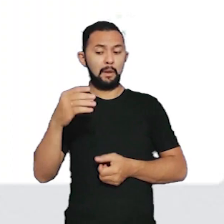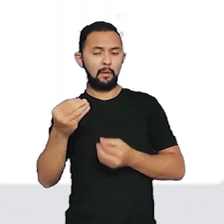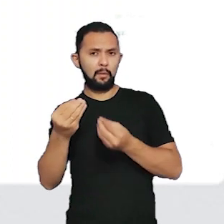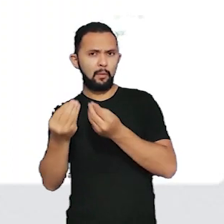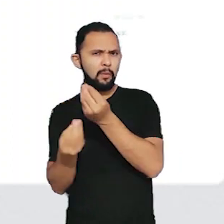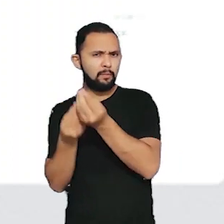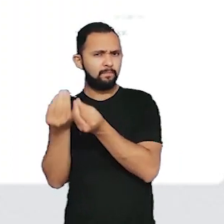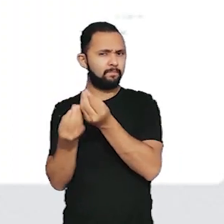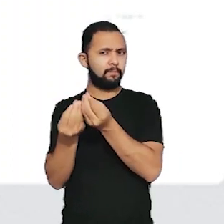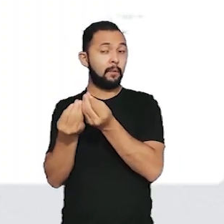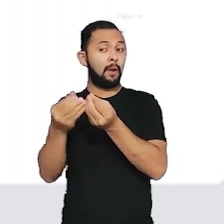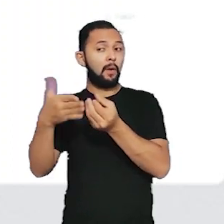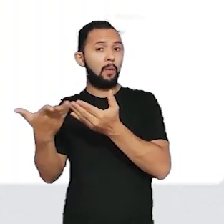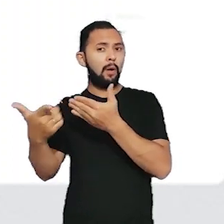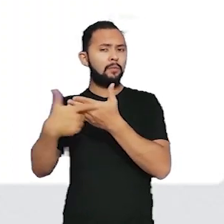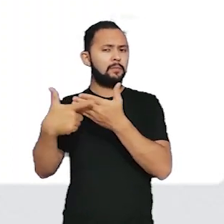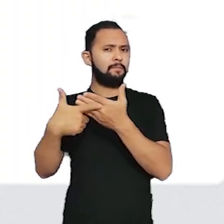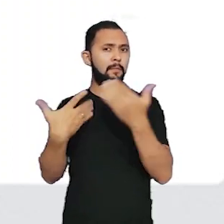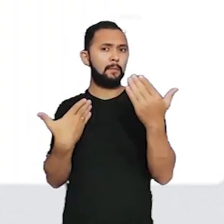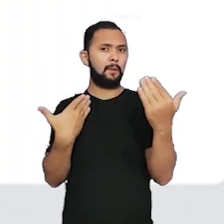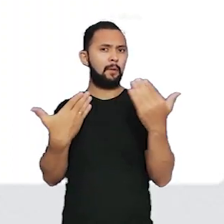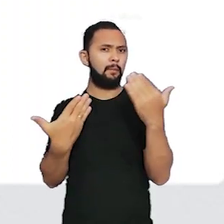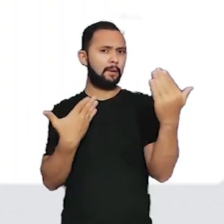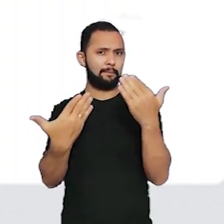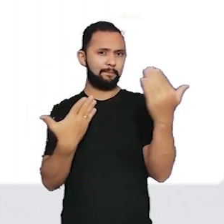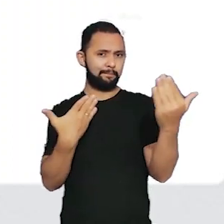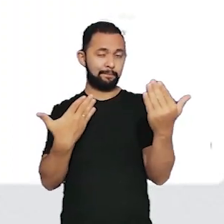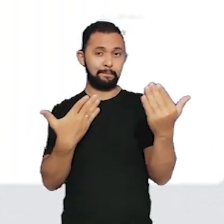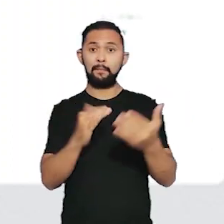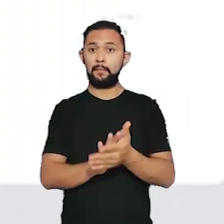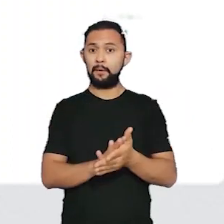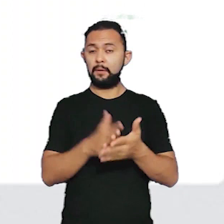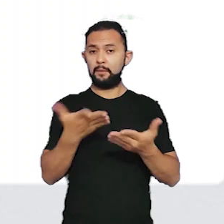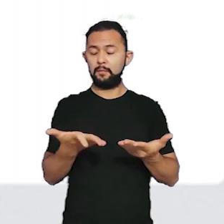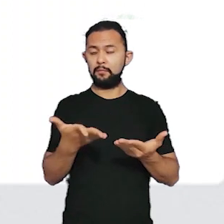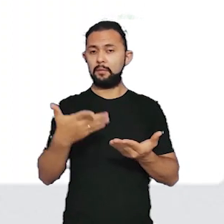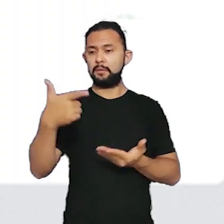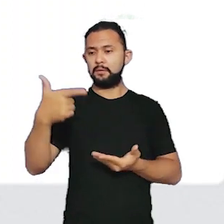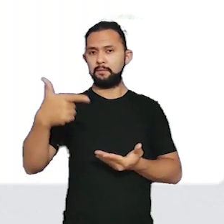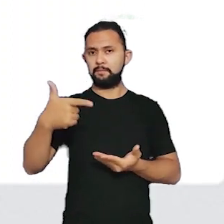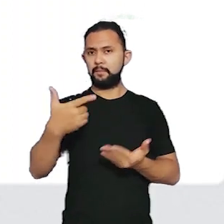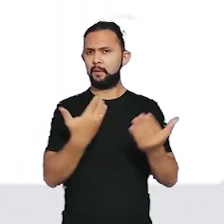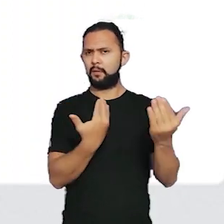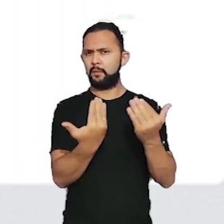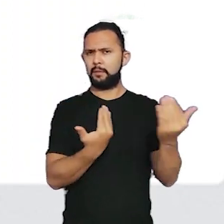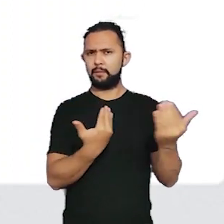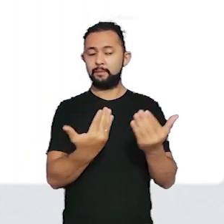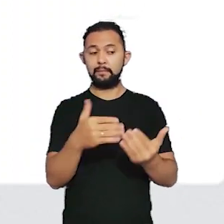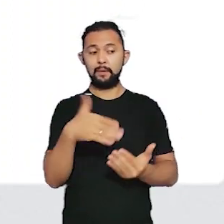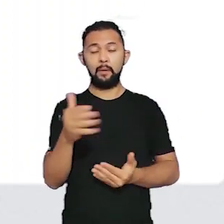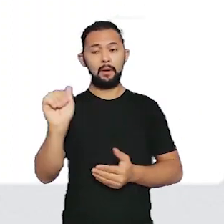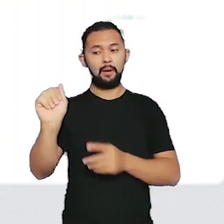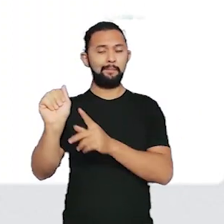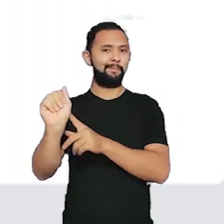como, trazendo aí a comparação. Então, na segunda, eu tenho uma ideia de comparação. Então, eu já posso eliminar a letra